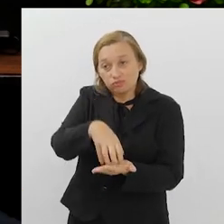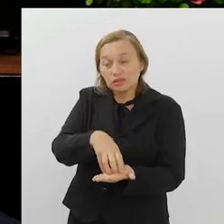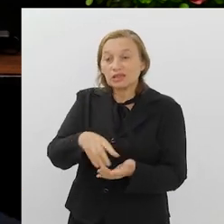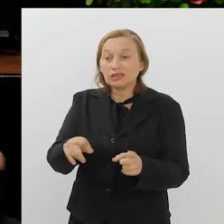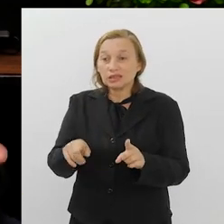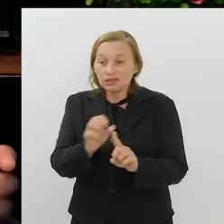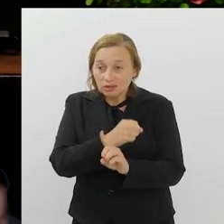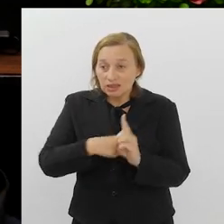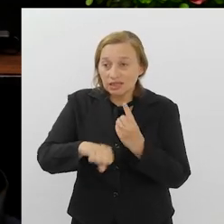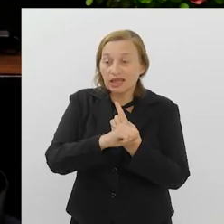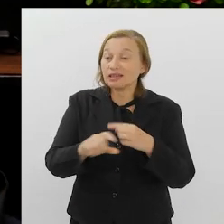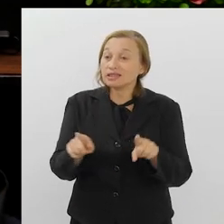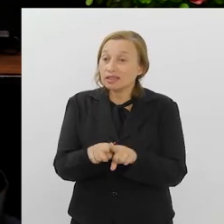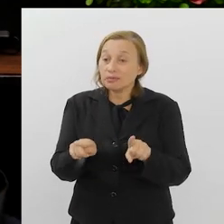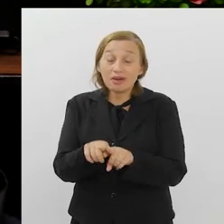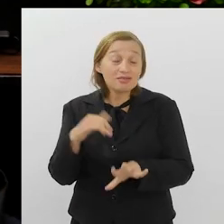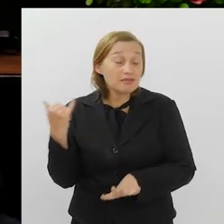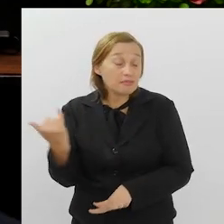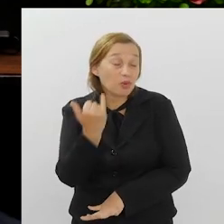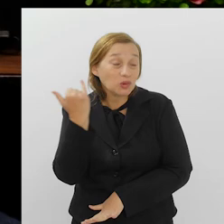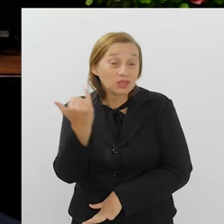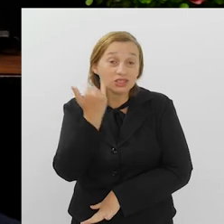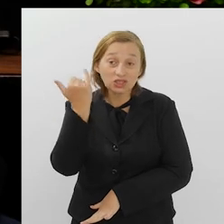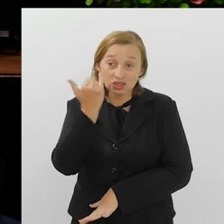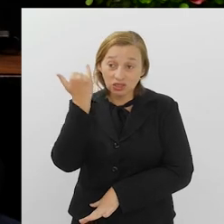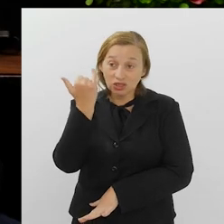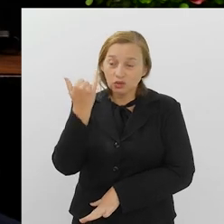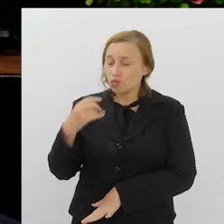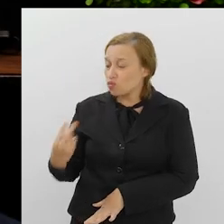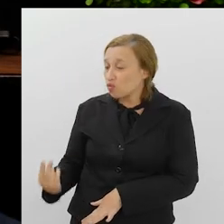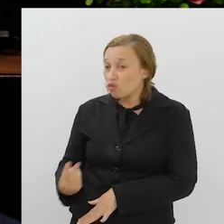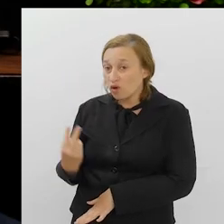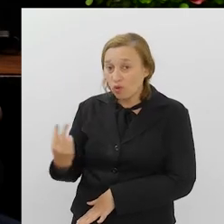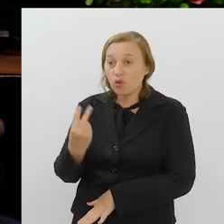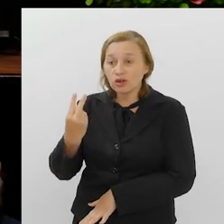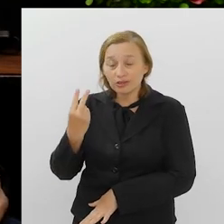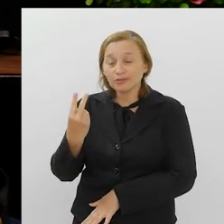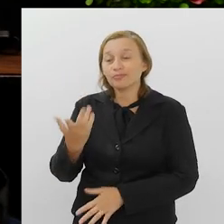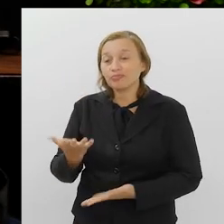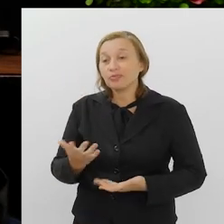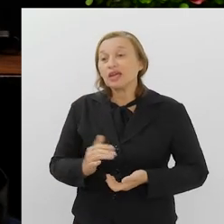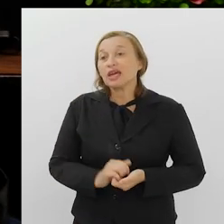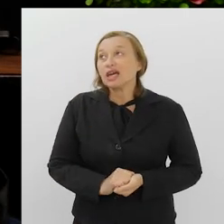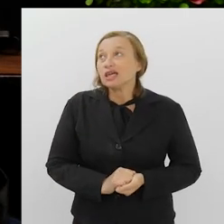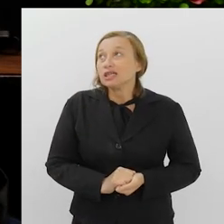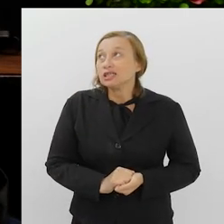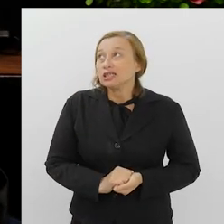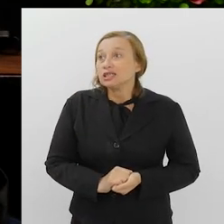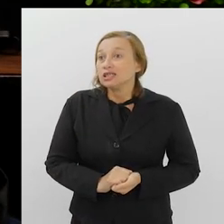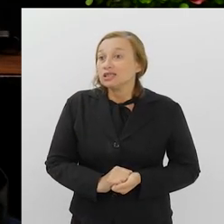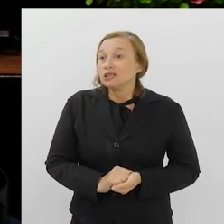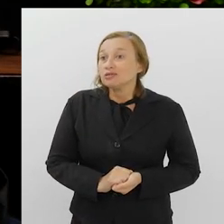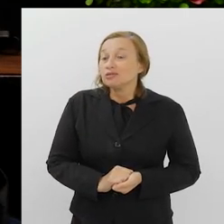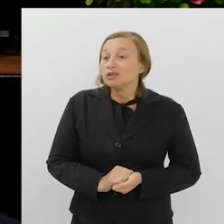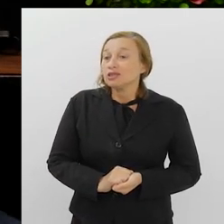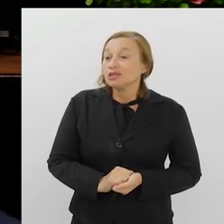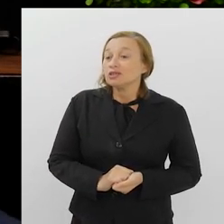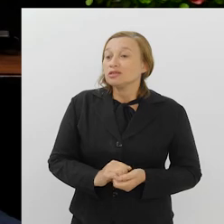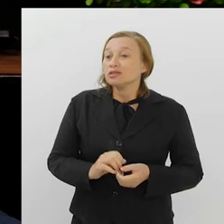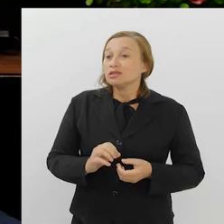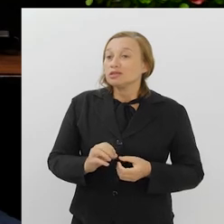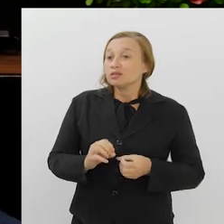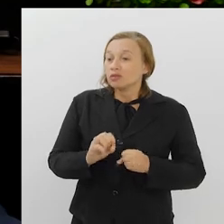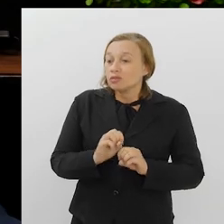na sociedade é importantíssima com os seus valores Ah e com a